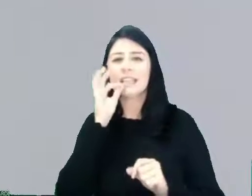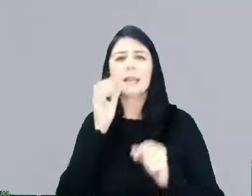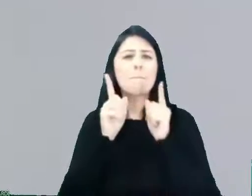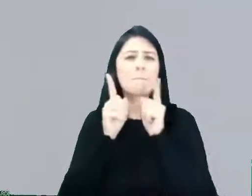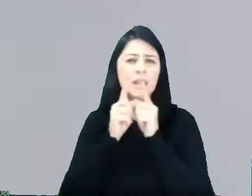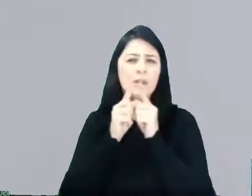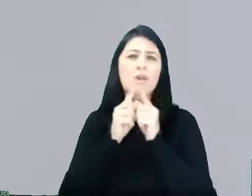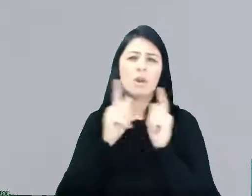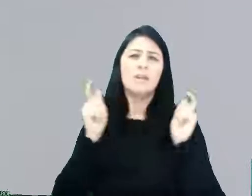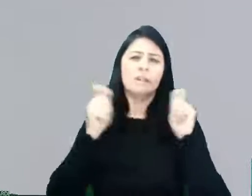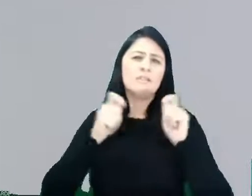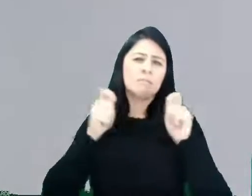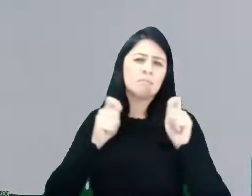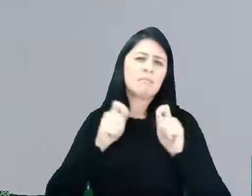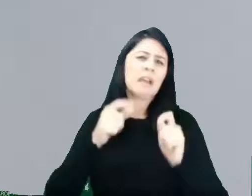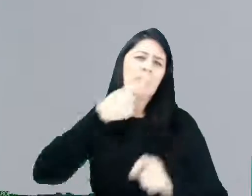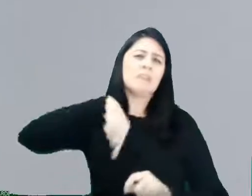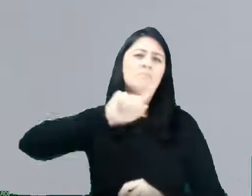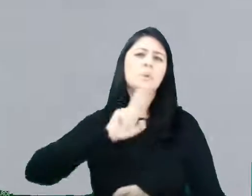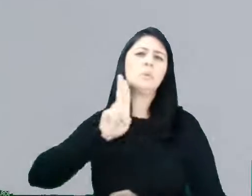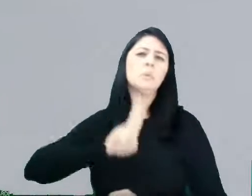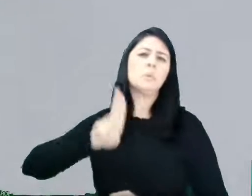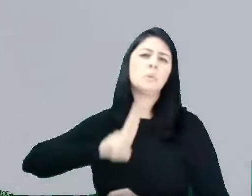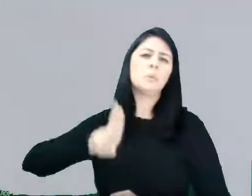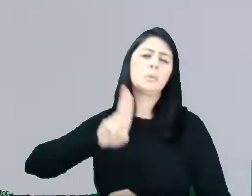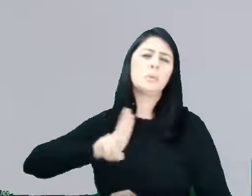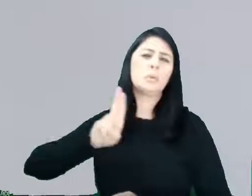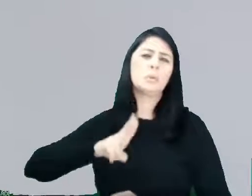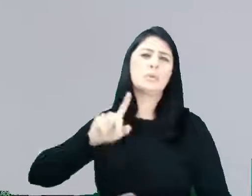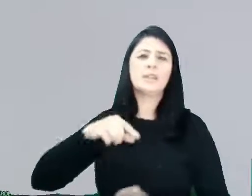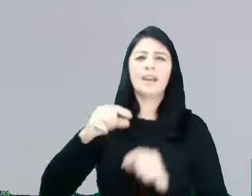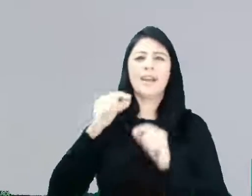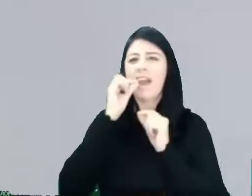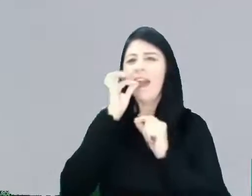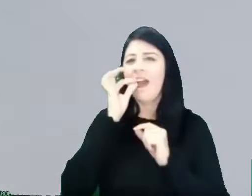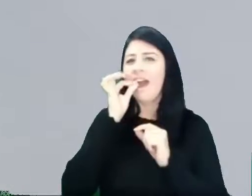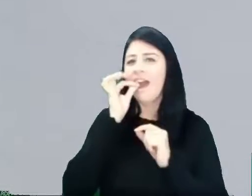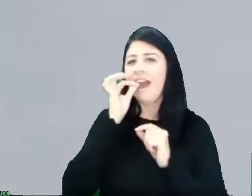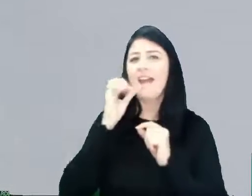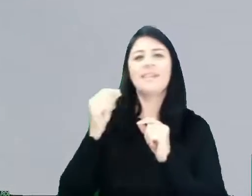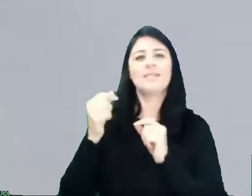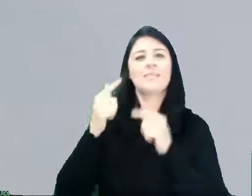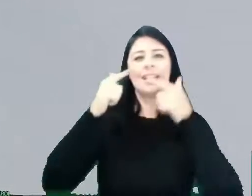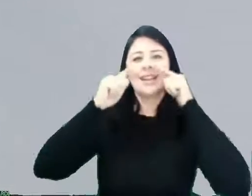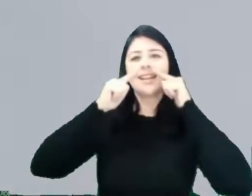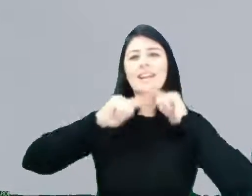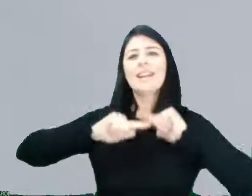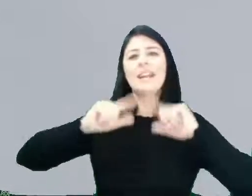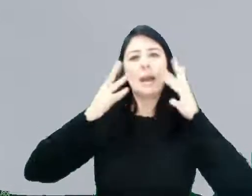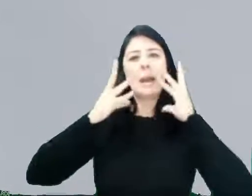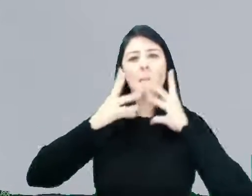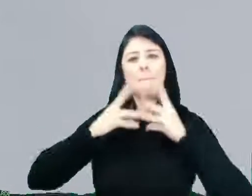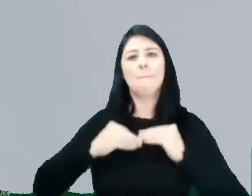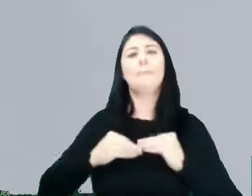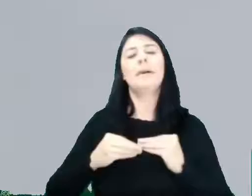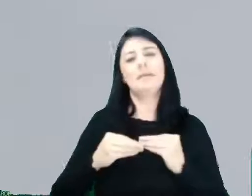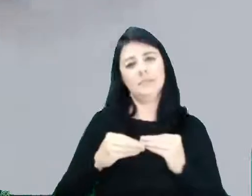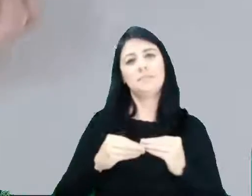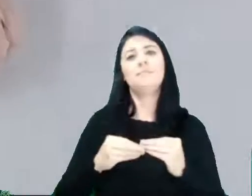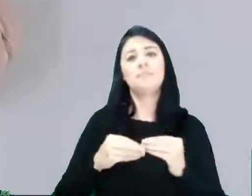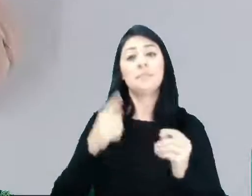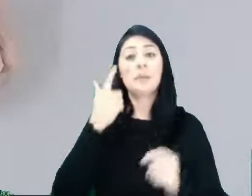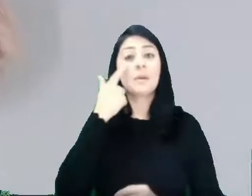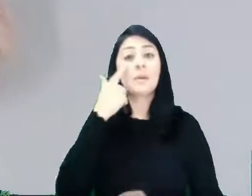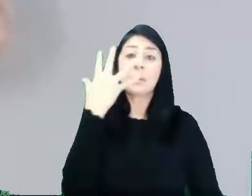e fazer um espetinho menor, naquele que a gente usa para palitar os dentes, aquele de